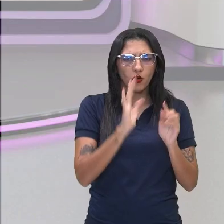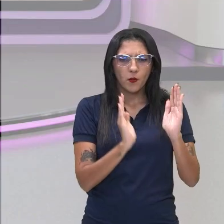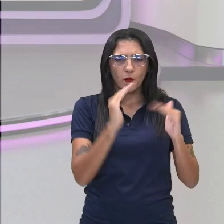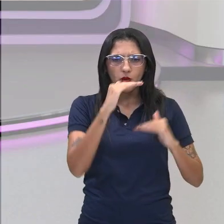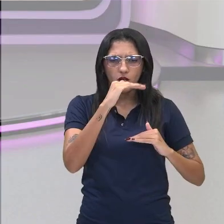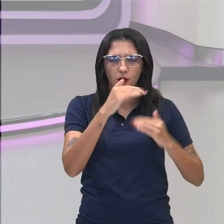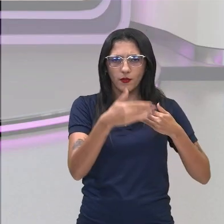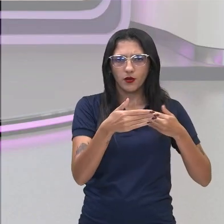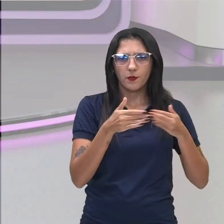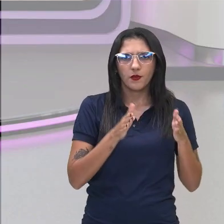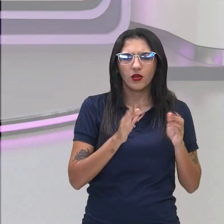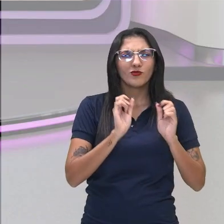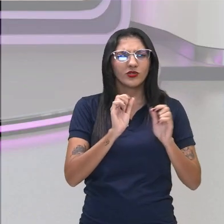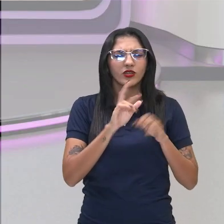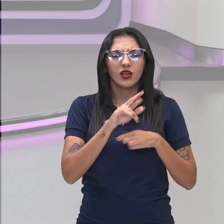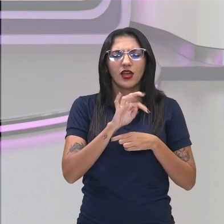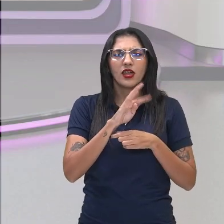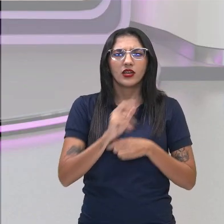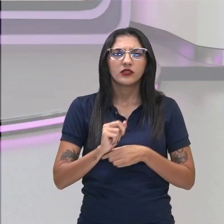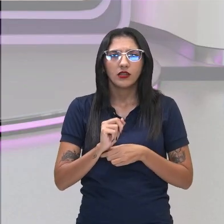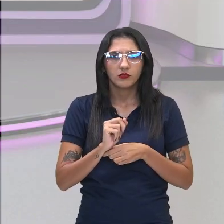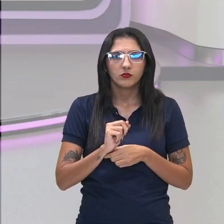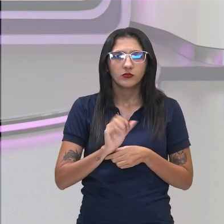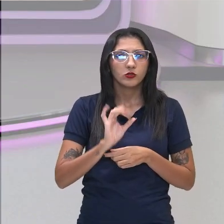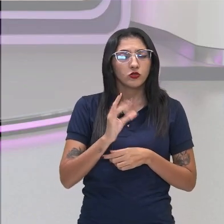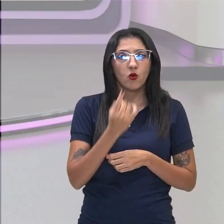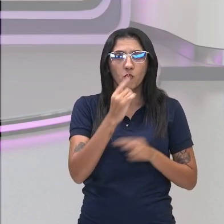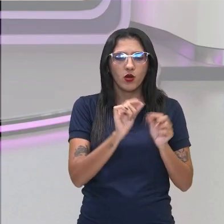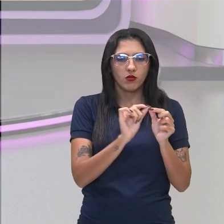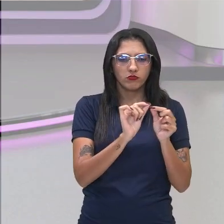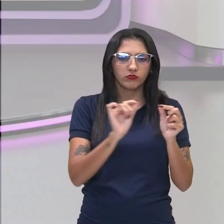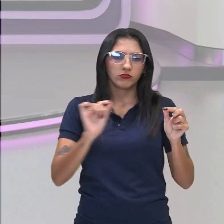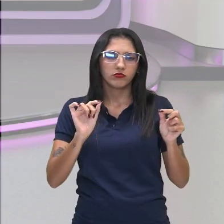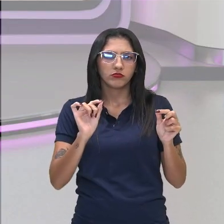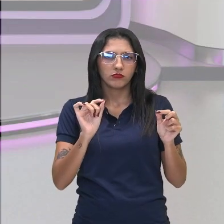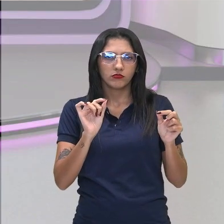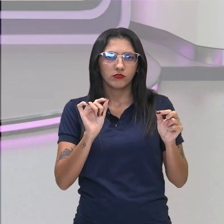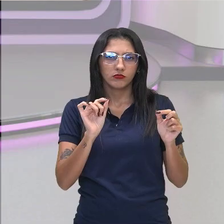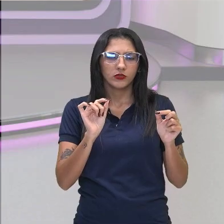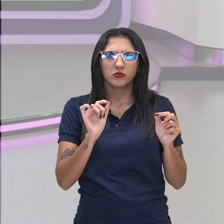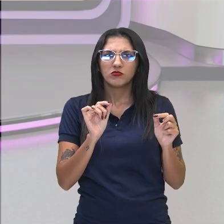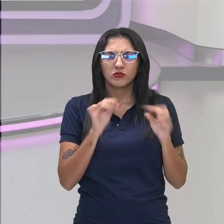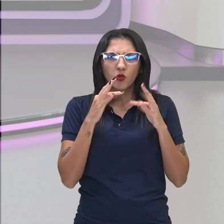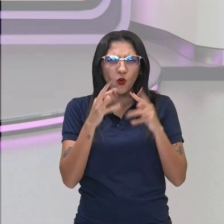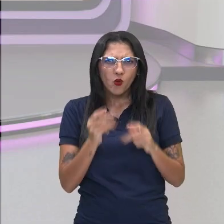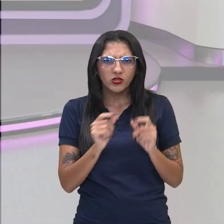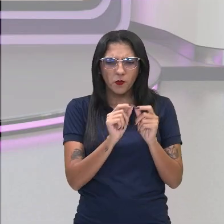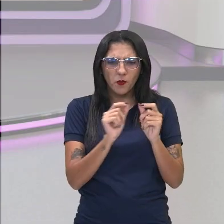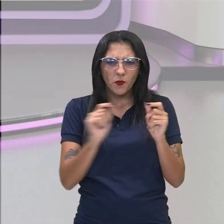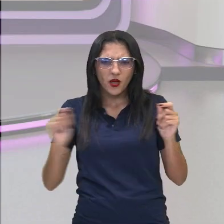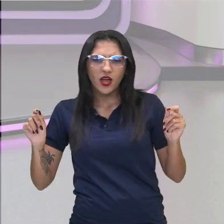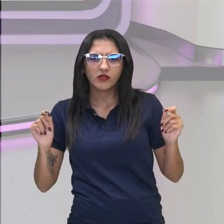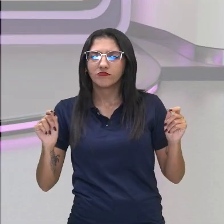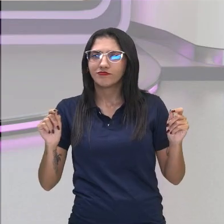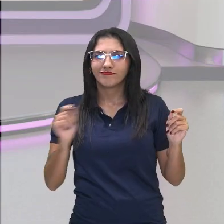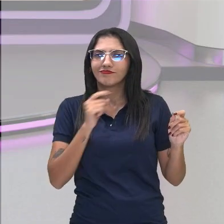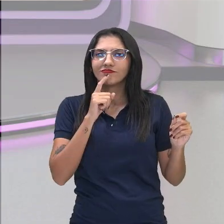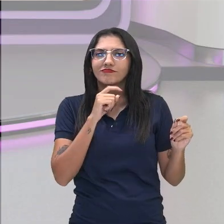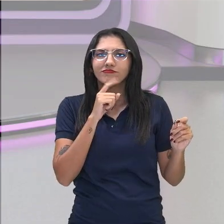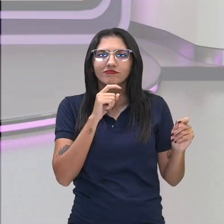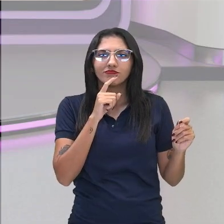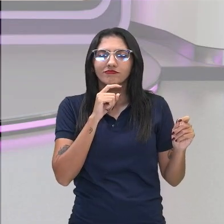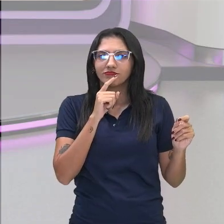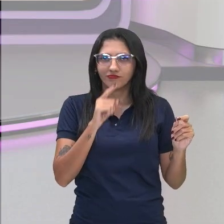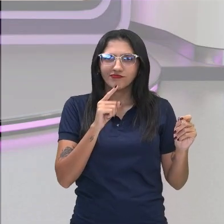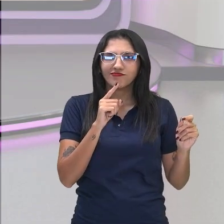reta. O que seria o segmento de retas? Apenas um pedaço de uma reta. Eu não preciso usar uma reta toda. Primeiro que não tem como, porque reta é algo que